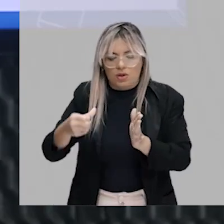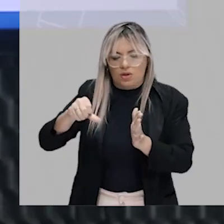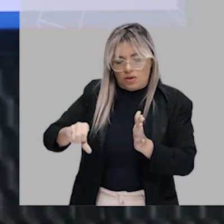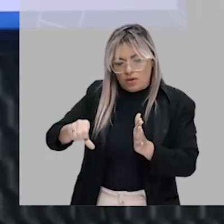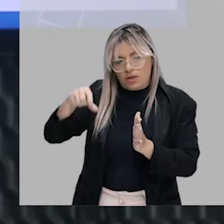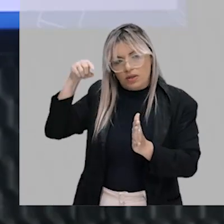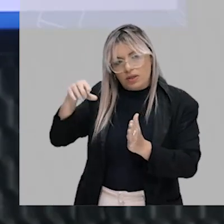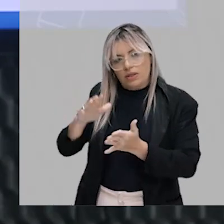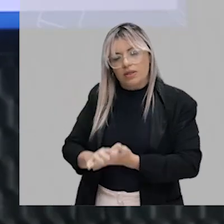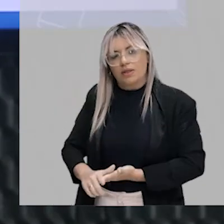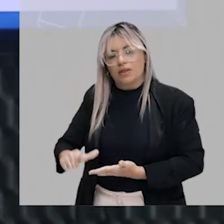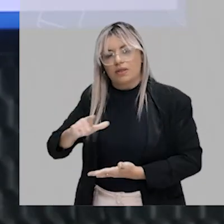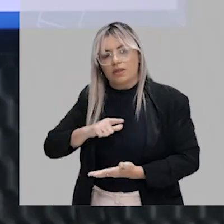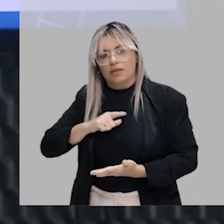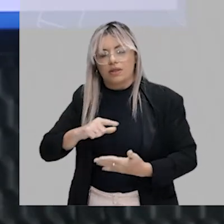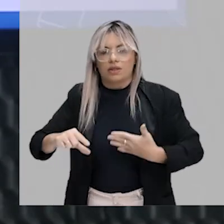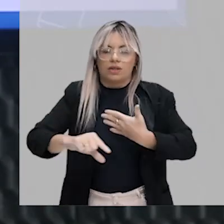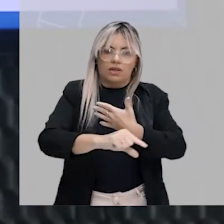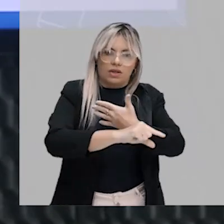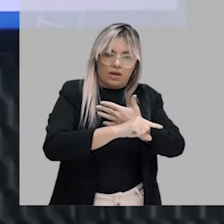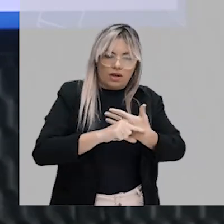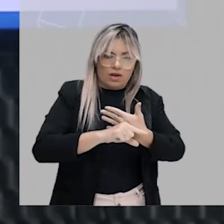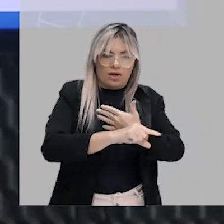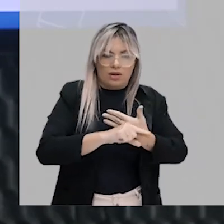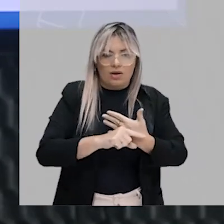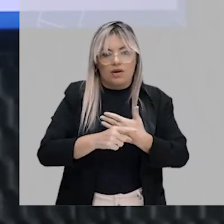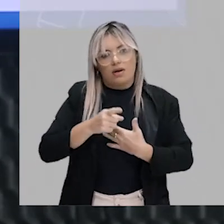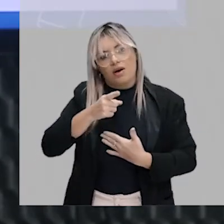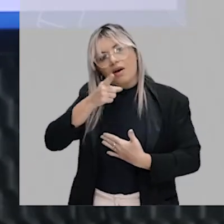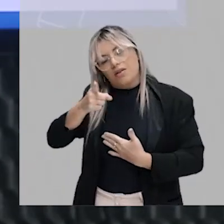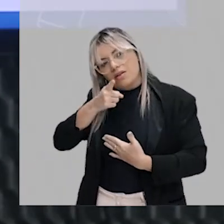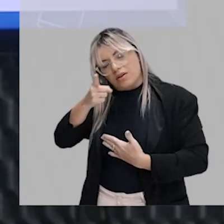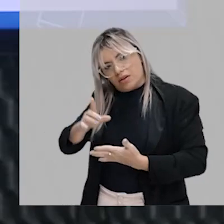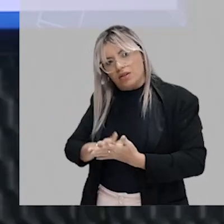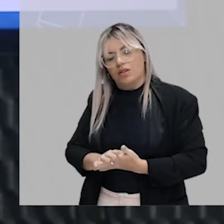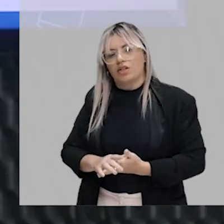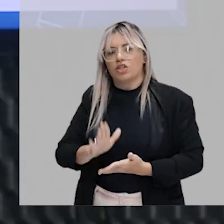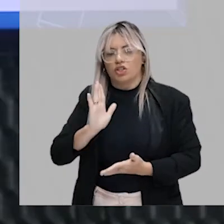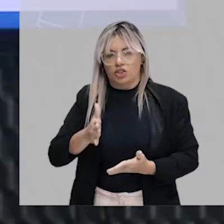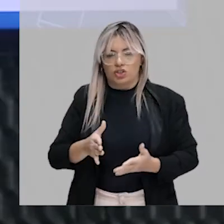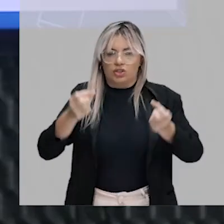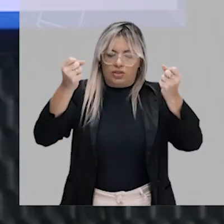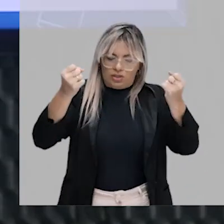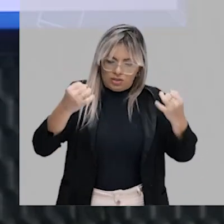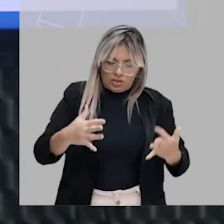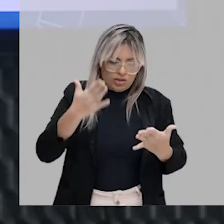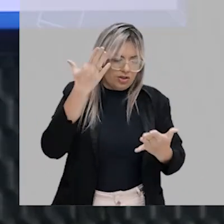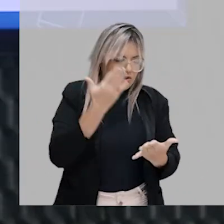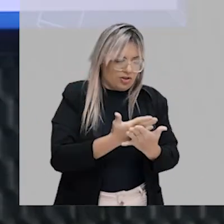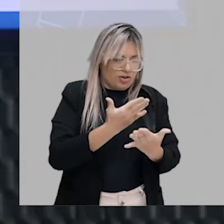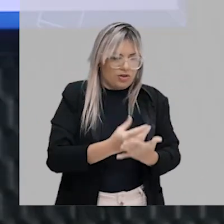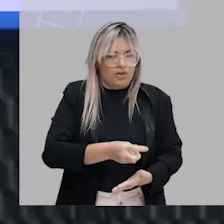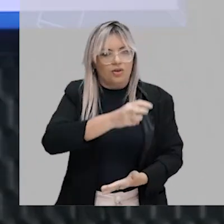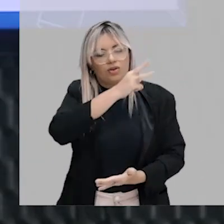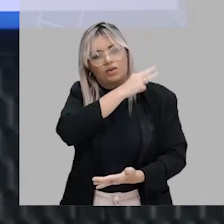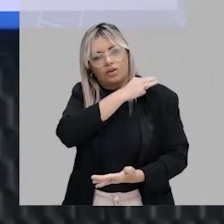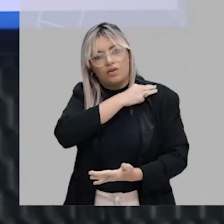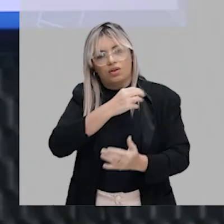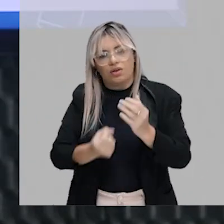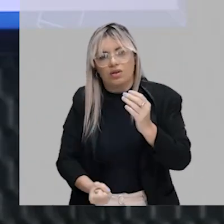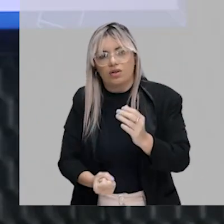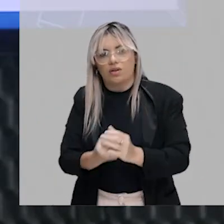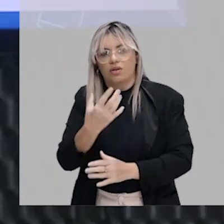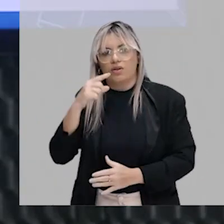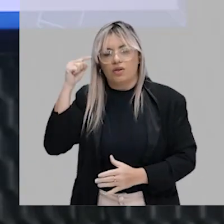Charles Darwin, um autor que você certamente já ouviu falar e vai estudar bastante durante o ensino médio, que é o fundador